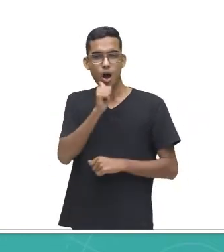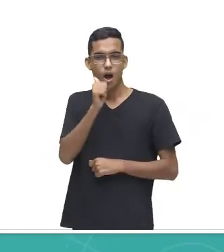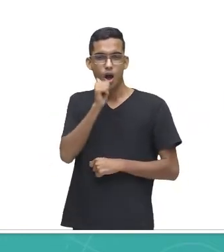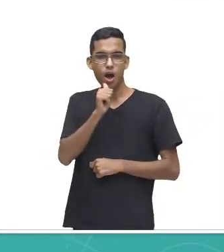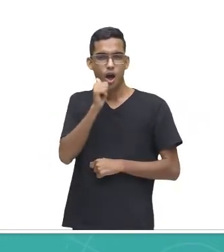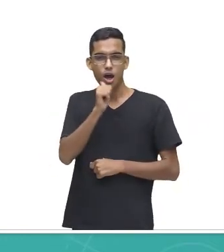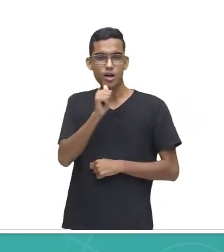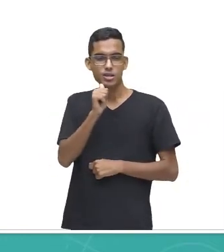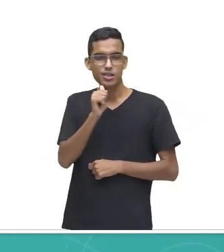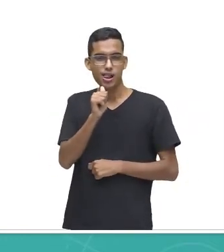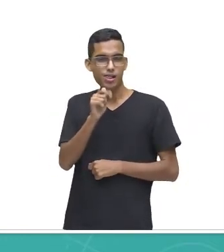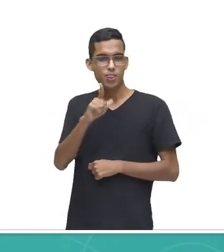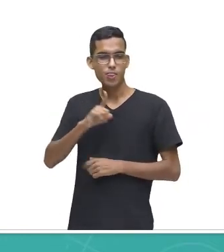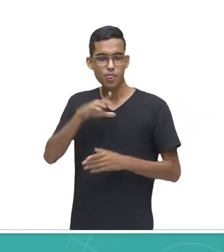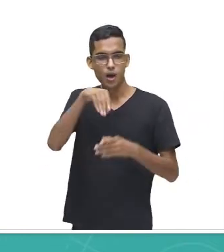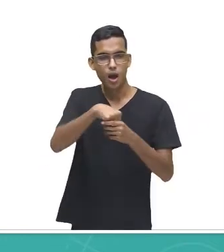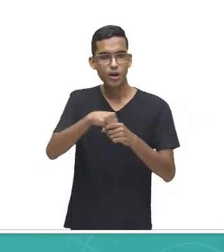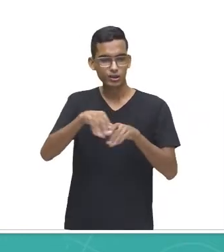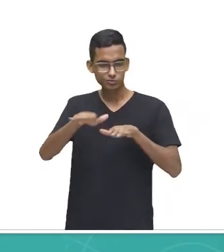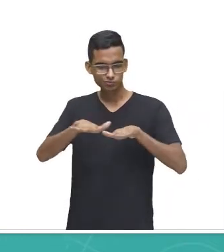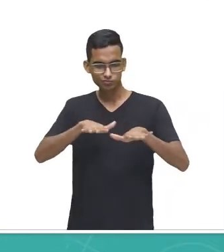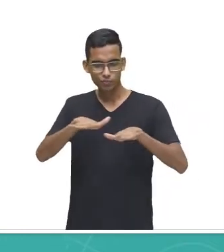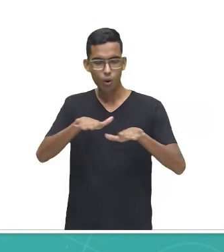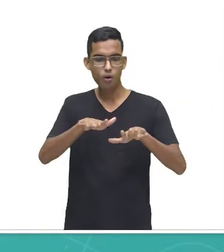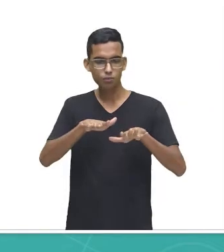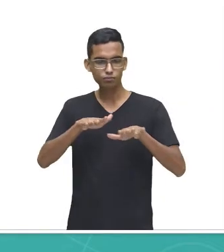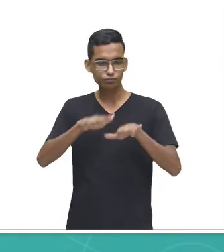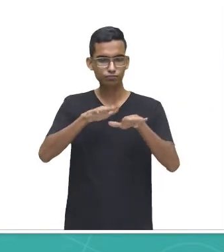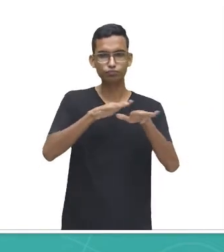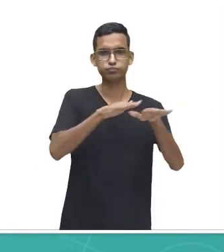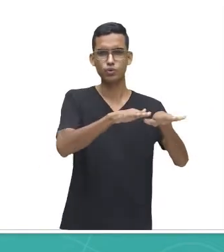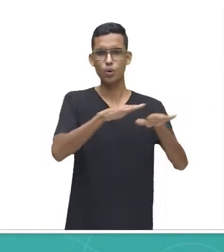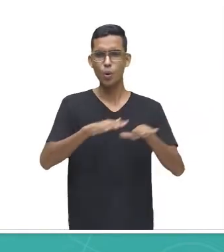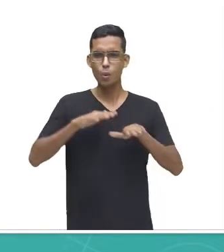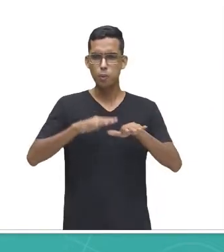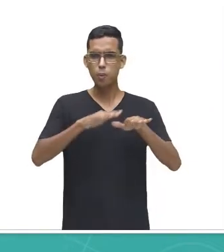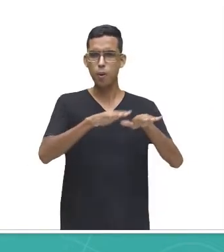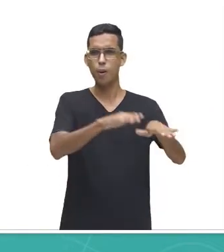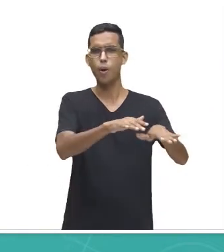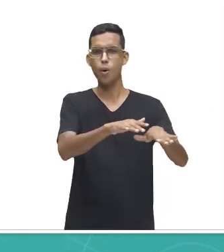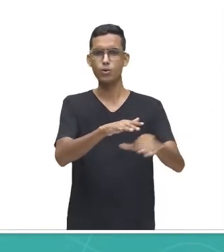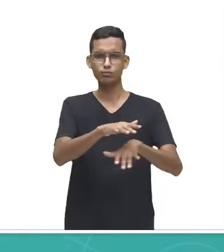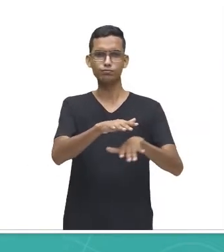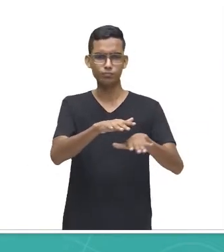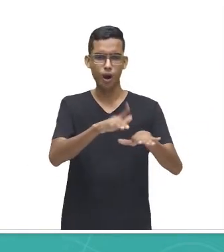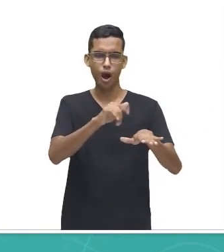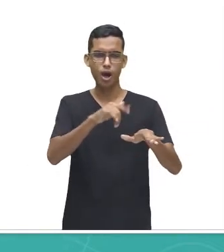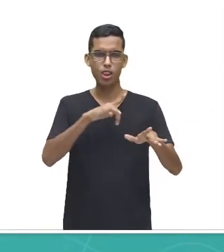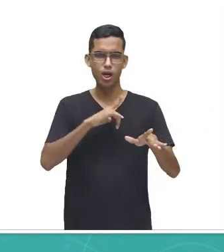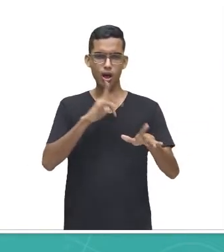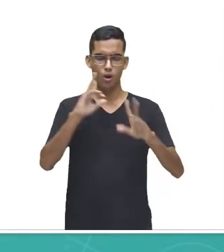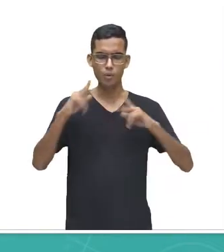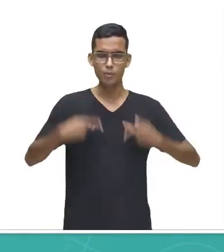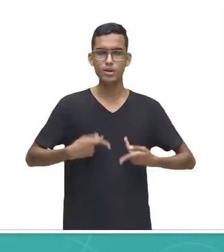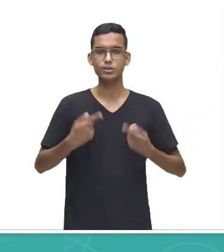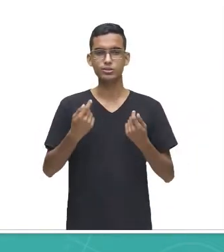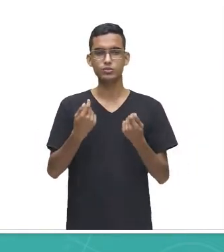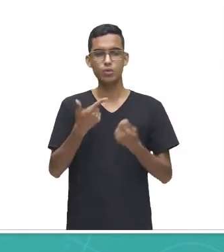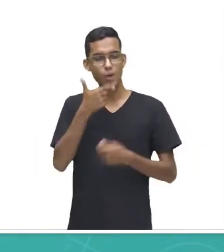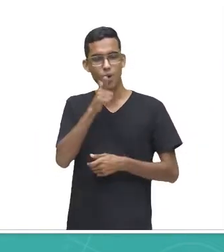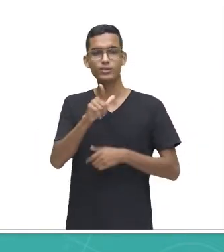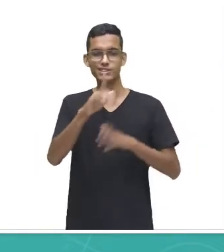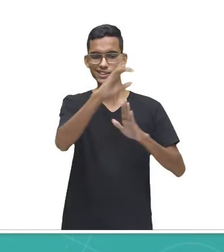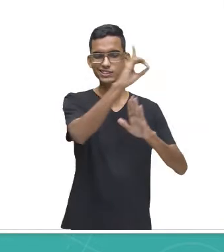nesses movimentos de grande cunho humanístico e social.